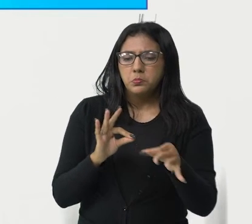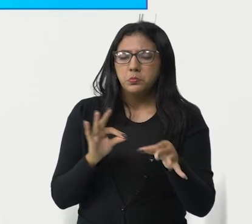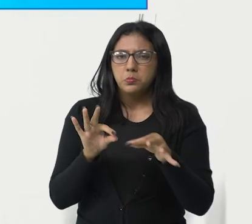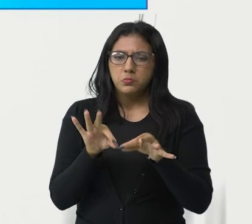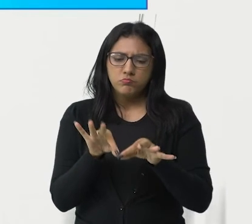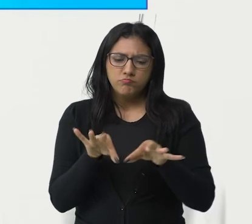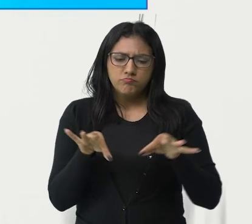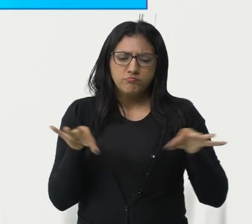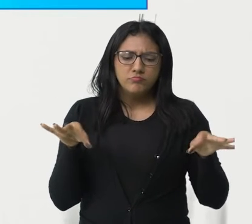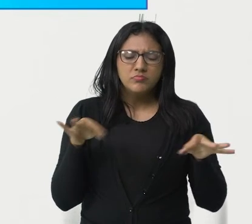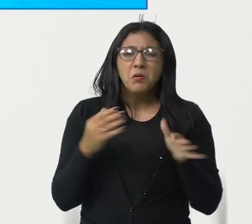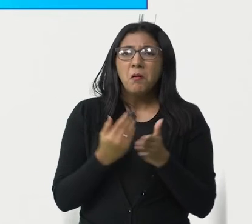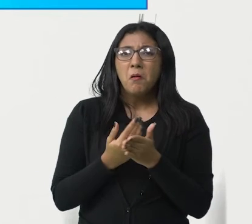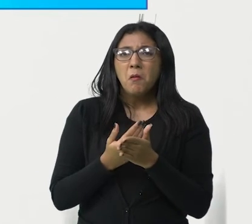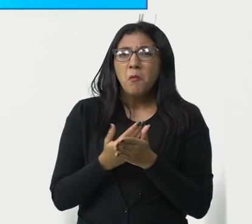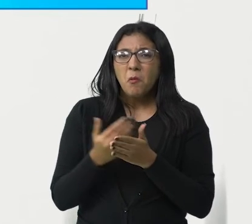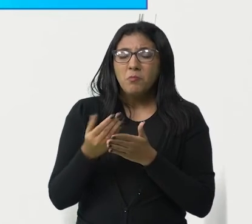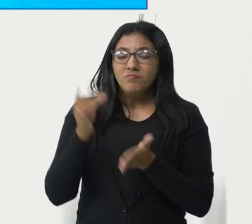acabaram se